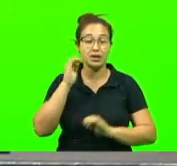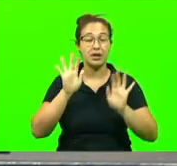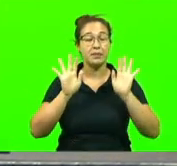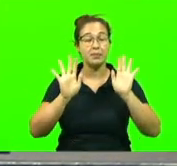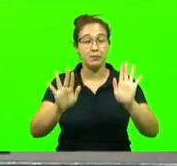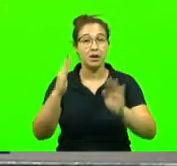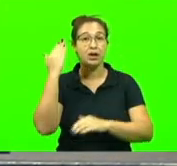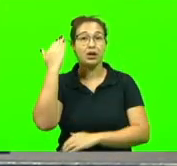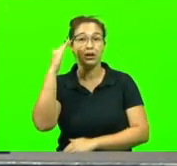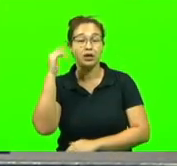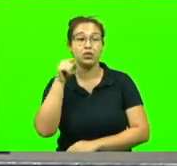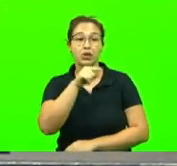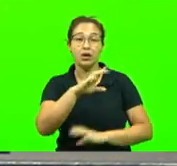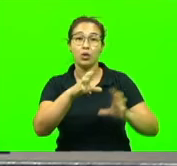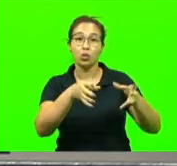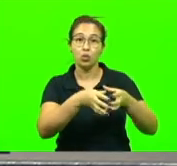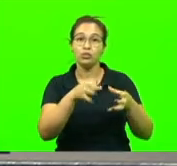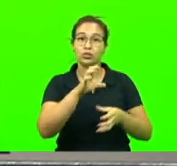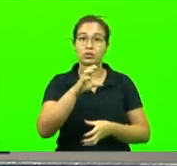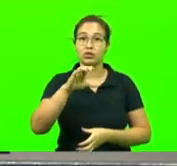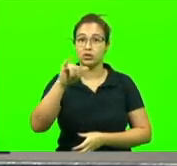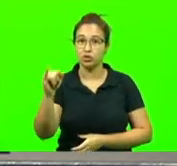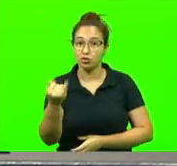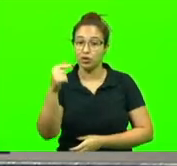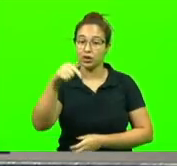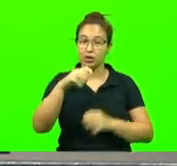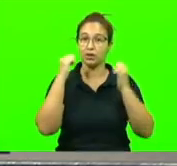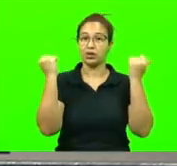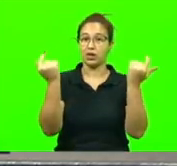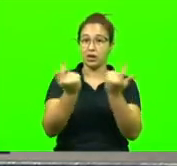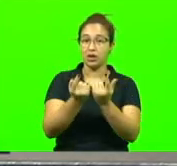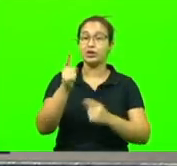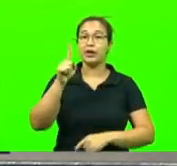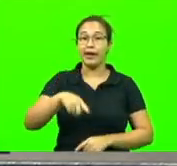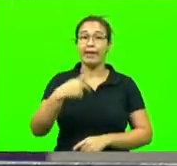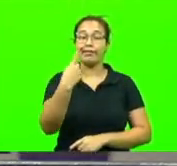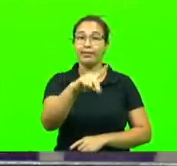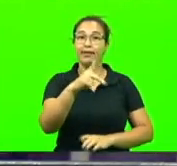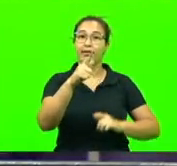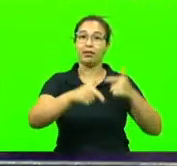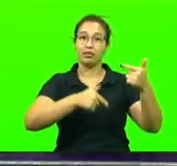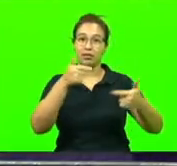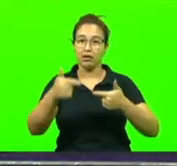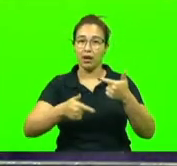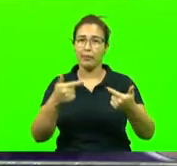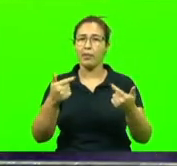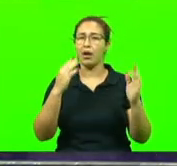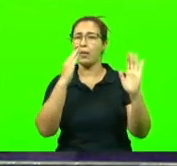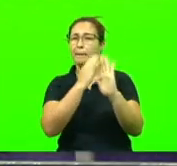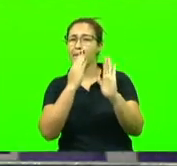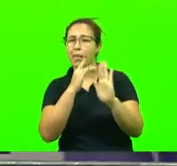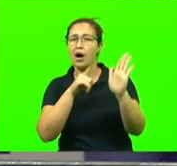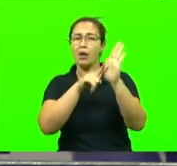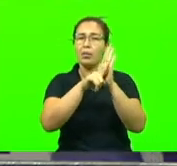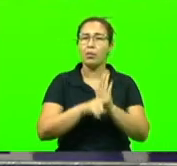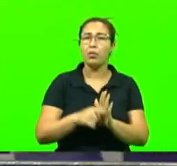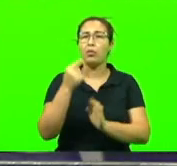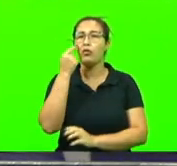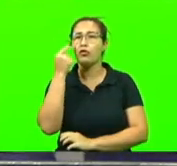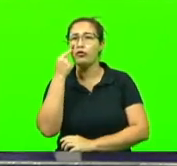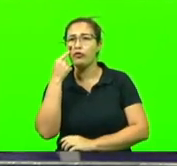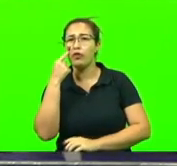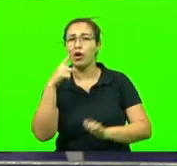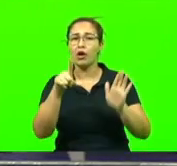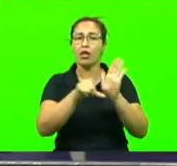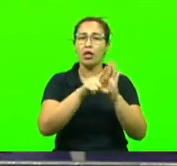que a Comissão de Justiça, nessa casa, ela é para fazer o trabalho de filtragem dos projetos